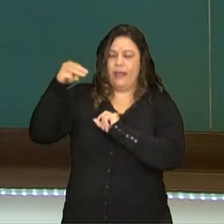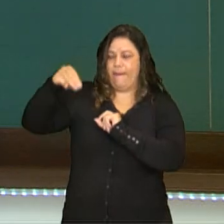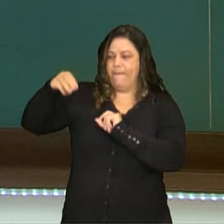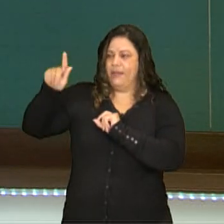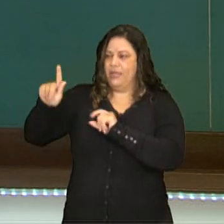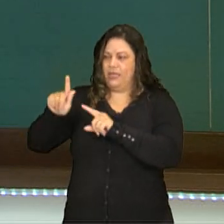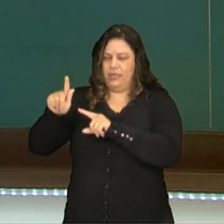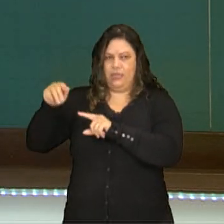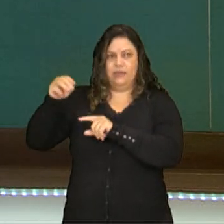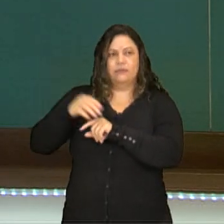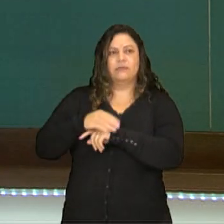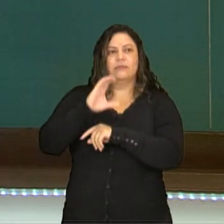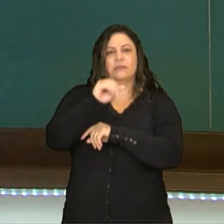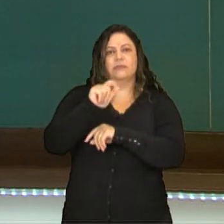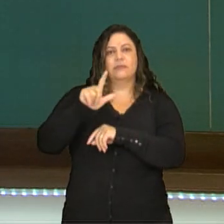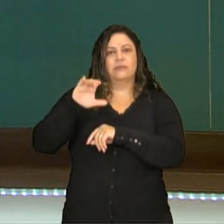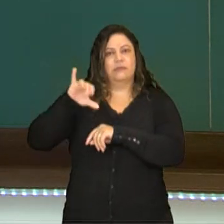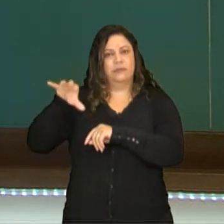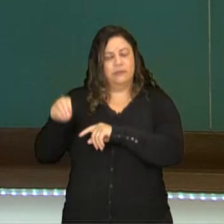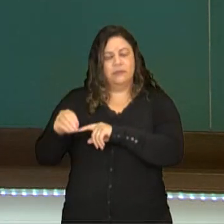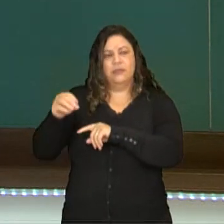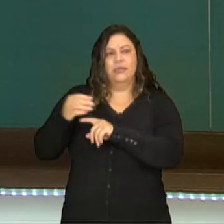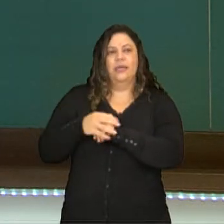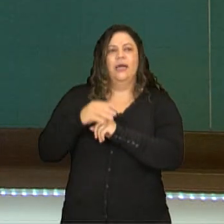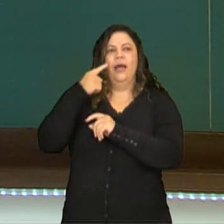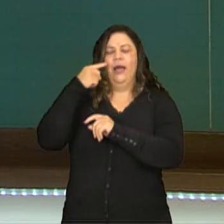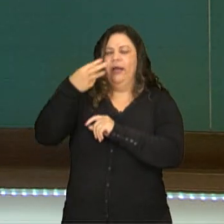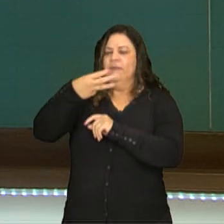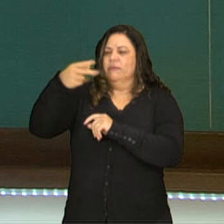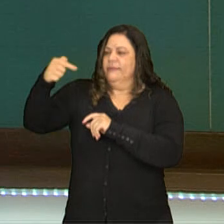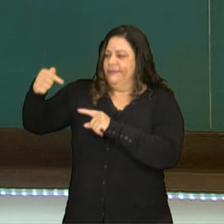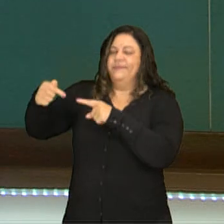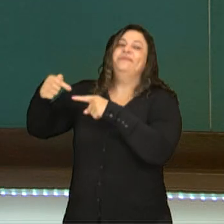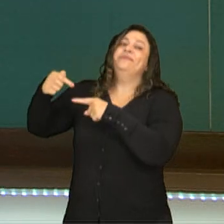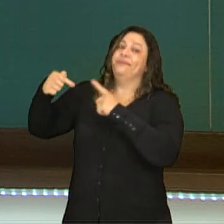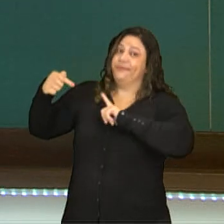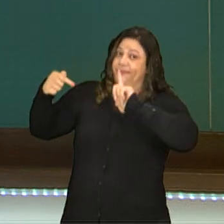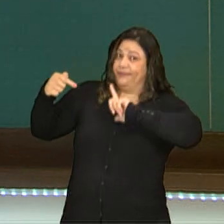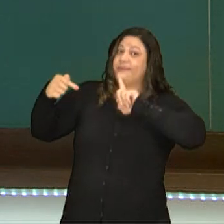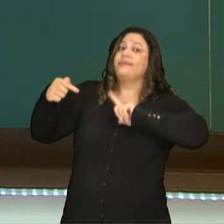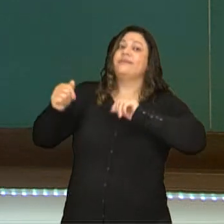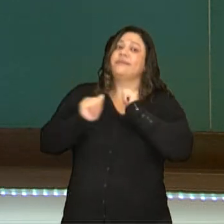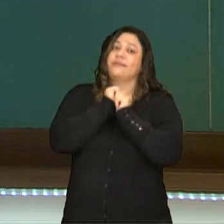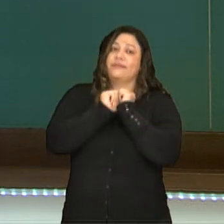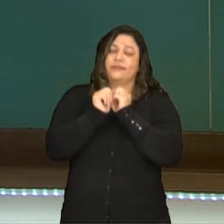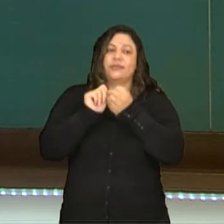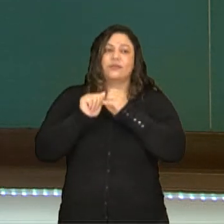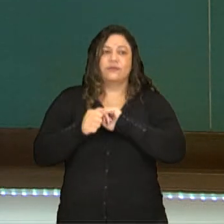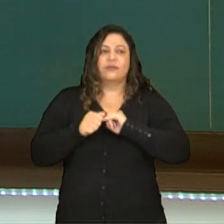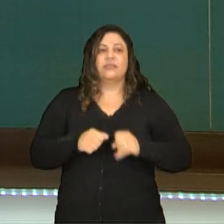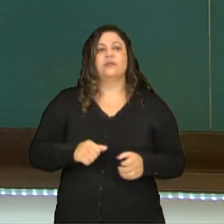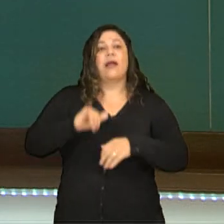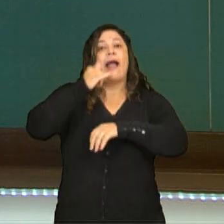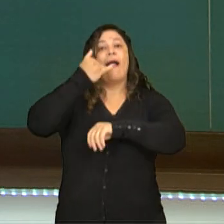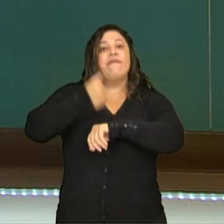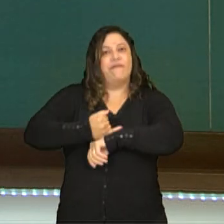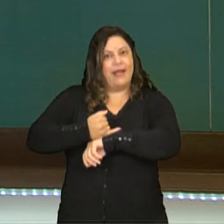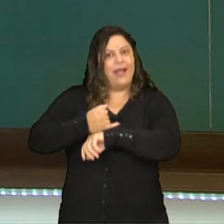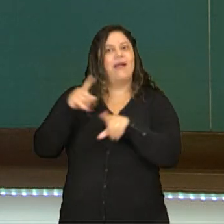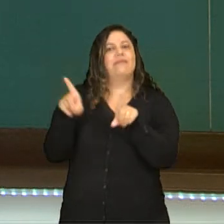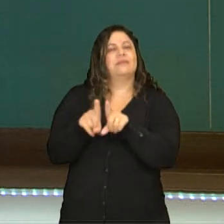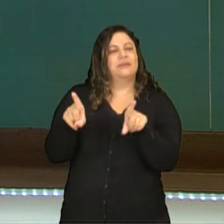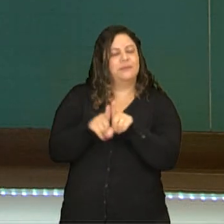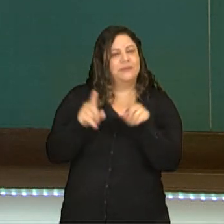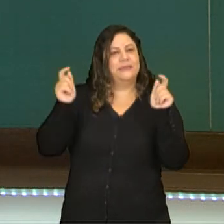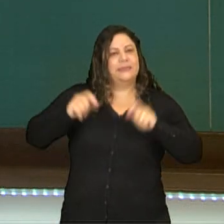miligramas, tá? Cálcio, 37, sim, tem cálcio no arroz e feijão. Tem ferro no arroz e